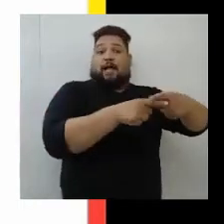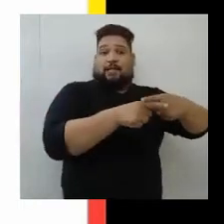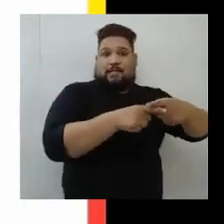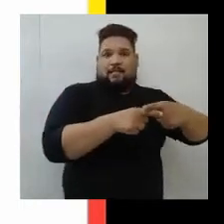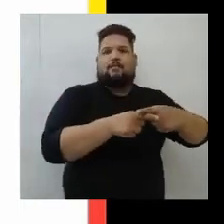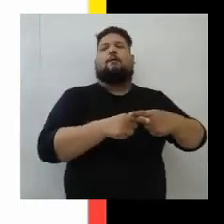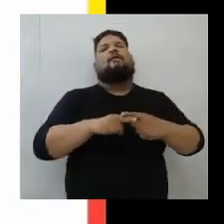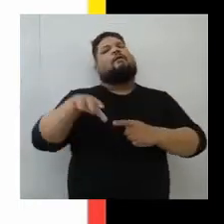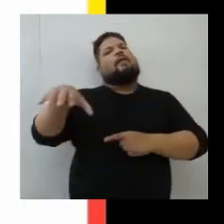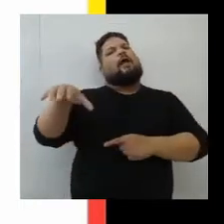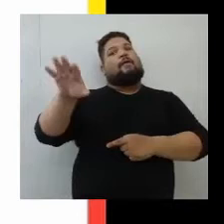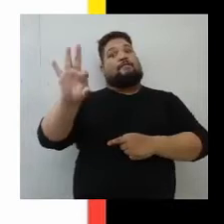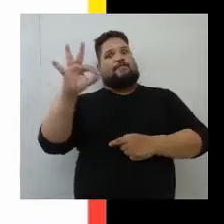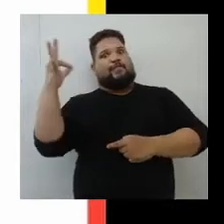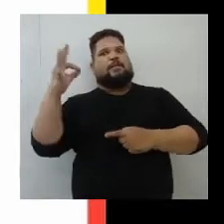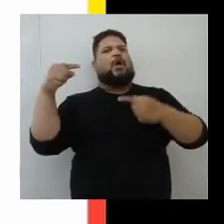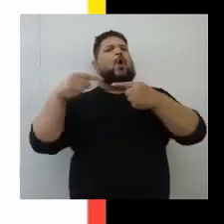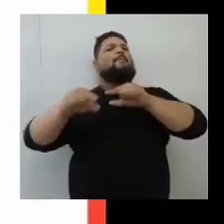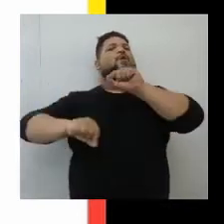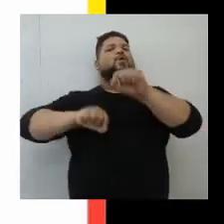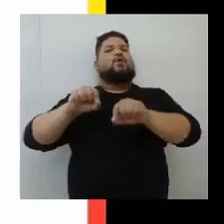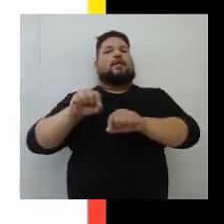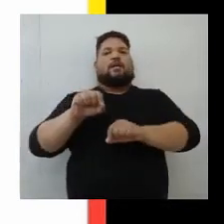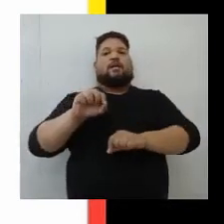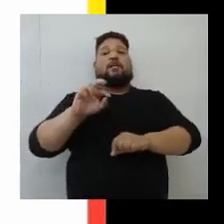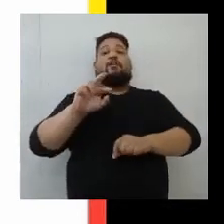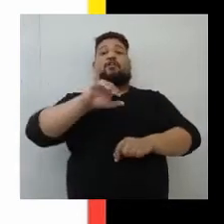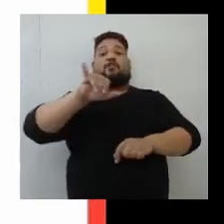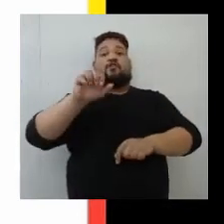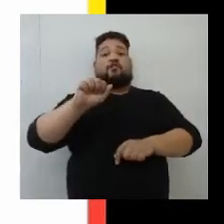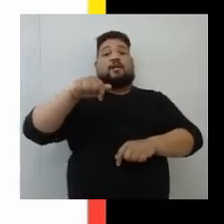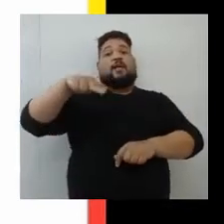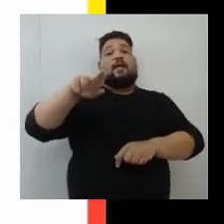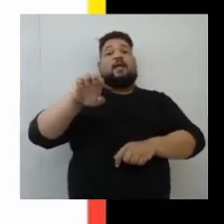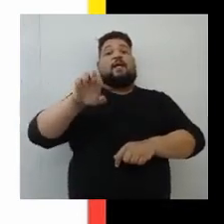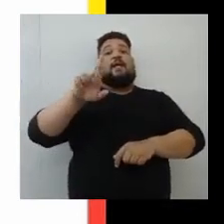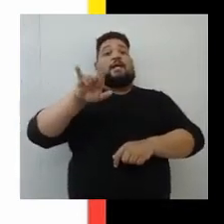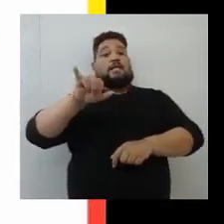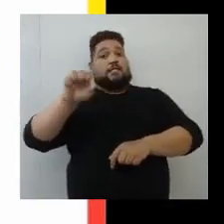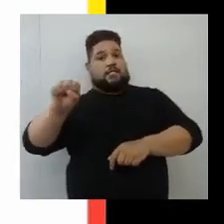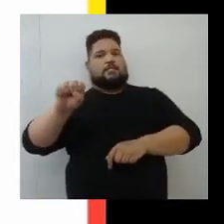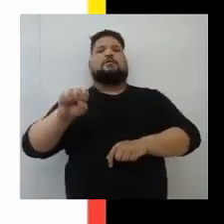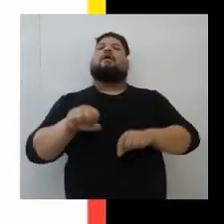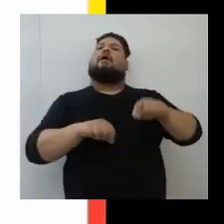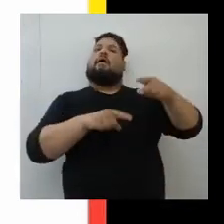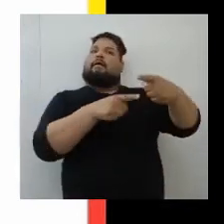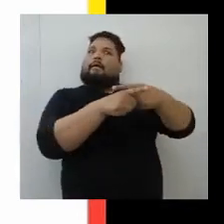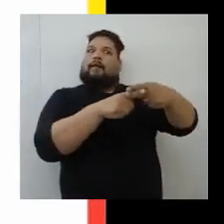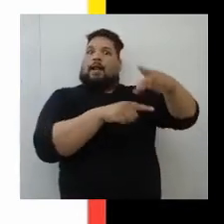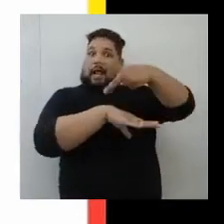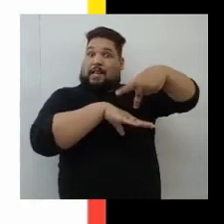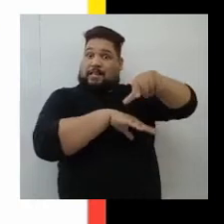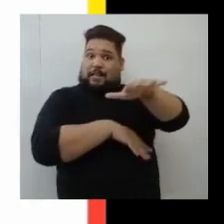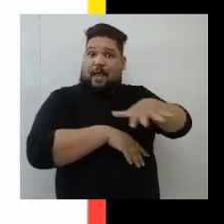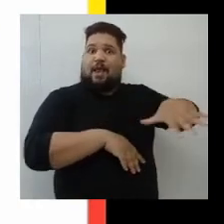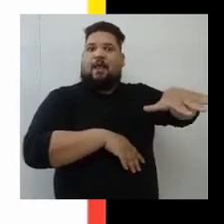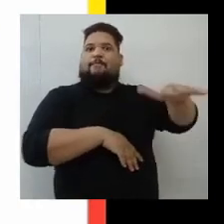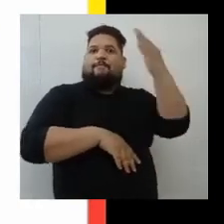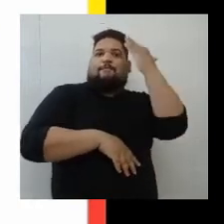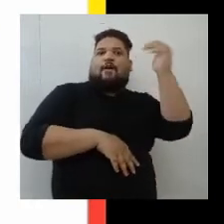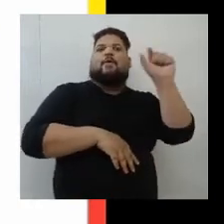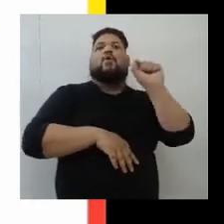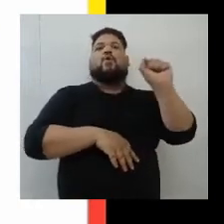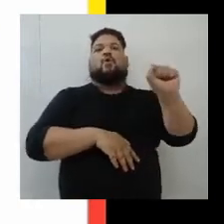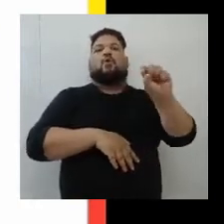essas revoltas receberam o nome de Jacqueries. Tá? Na Inglaterra, a revolta mais famosa foi a revolta